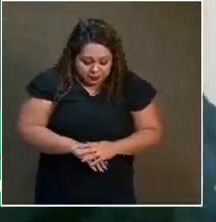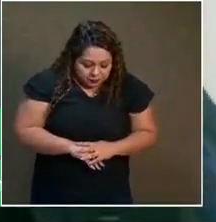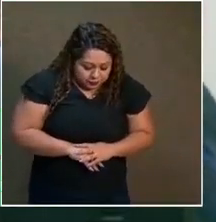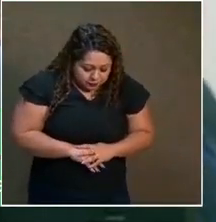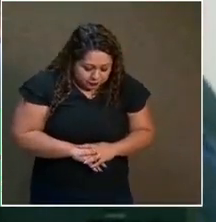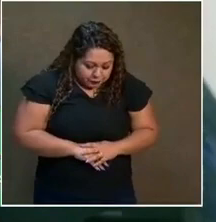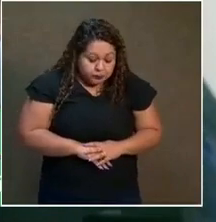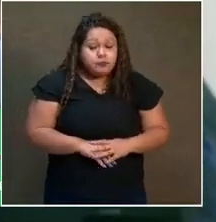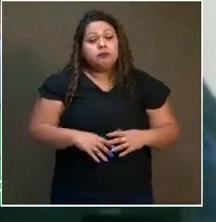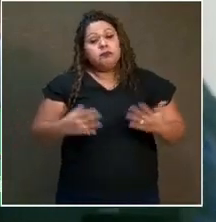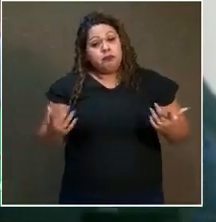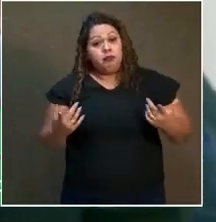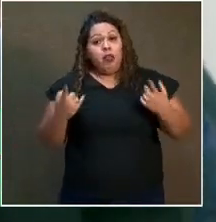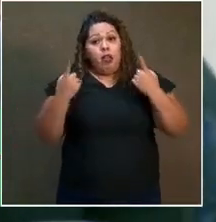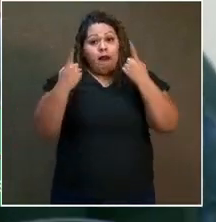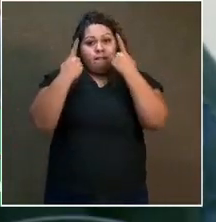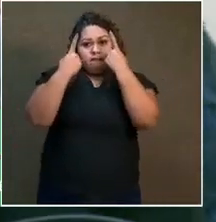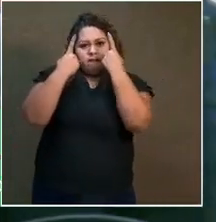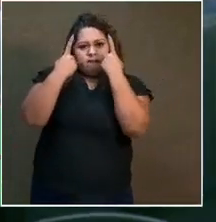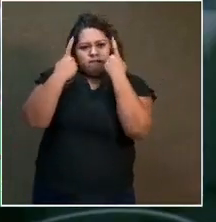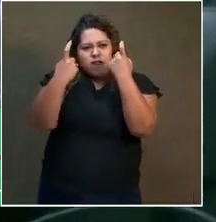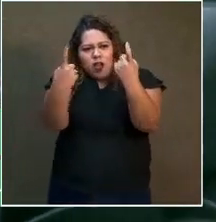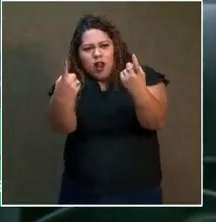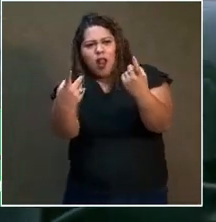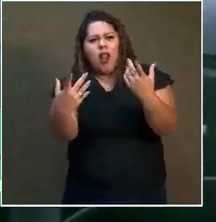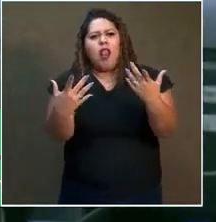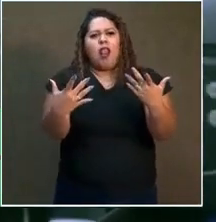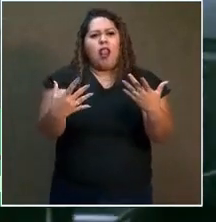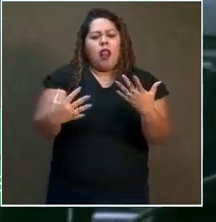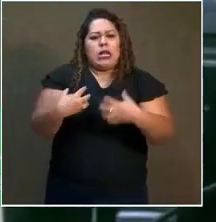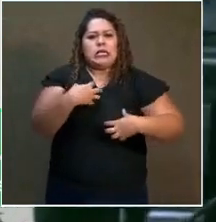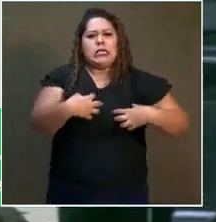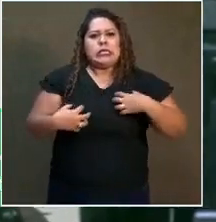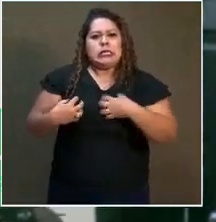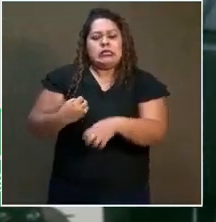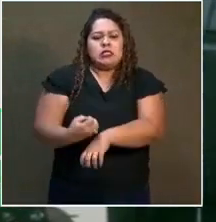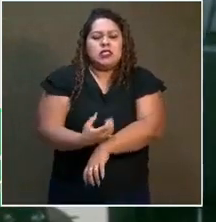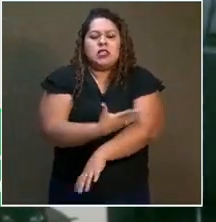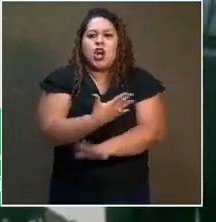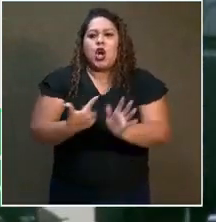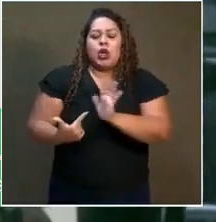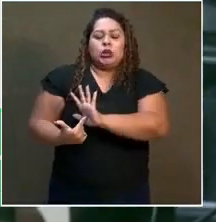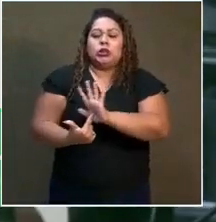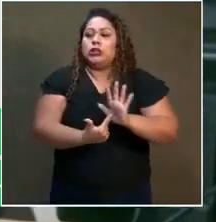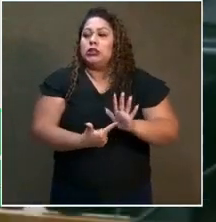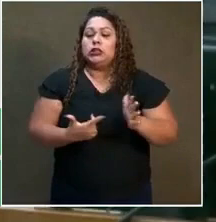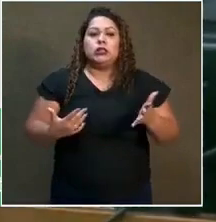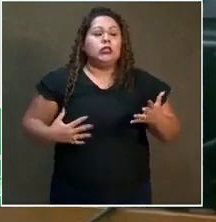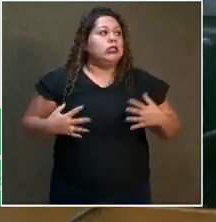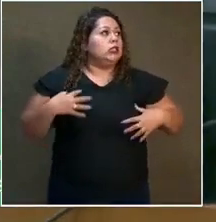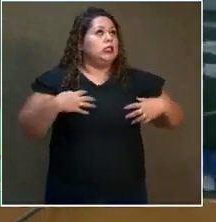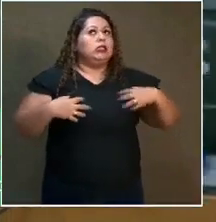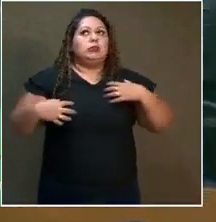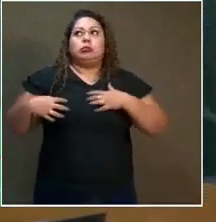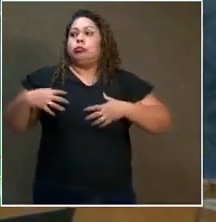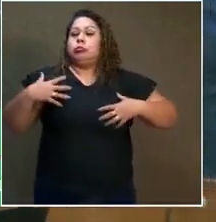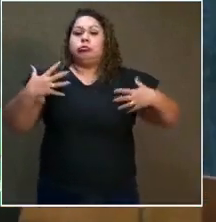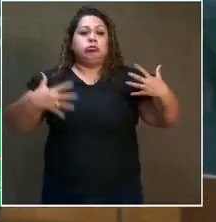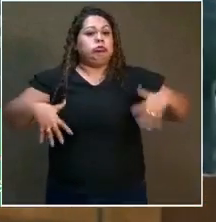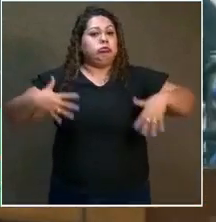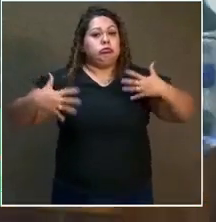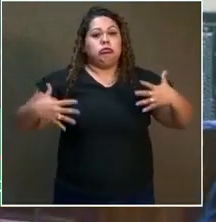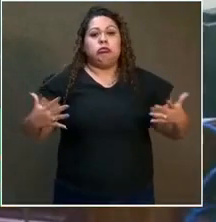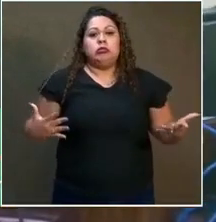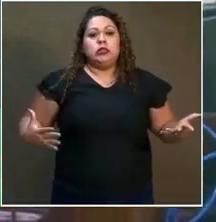Excelências, a violenta emoção, ela traz uma causa significativa de perturbação